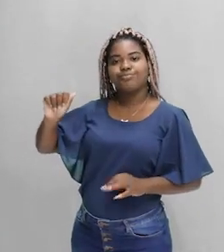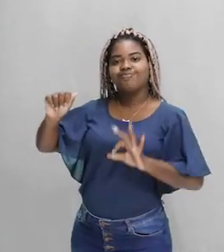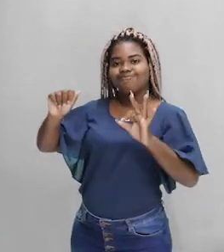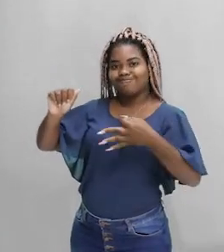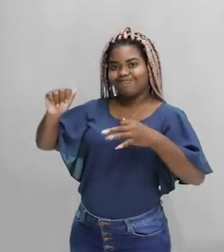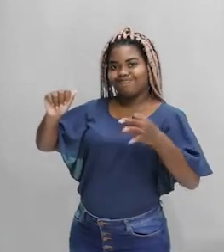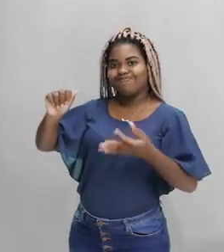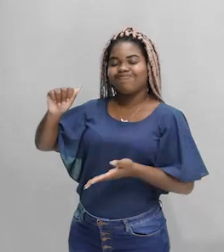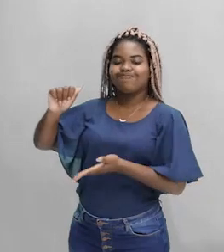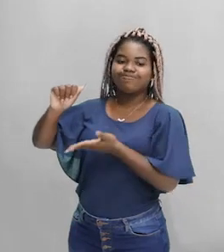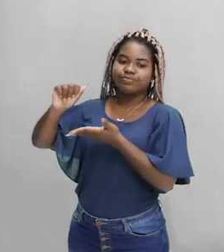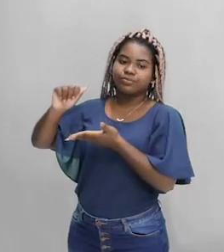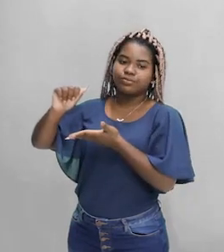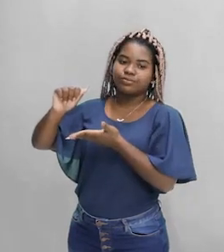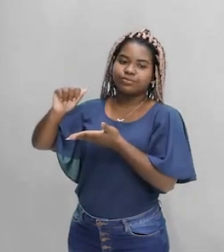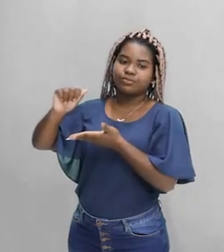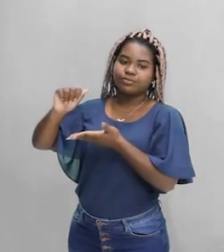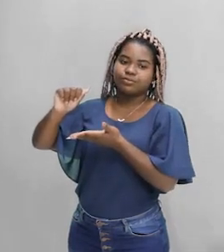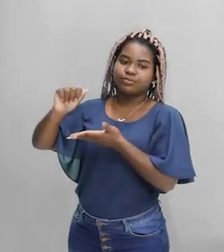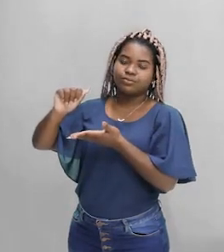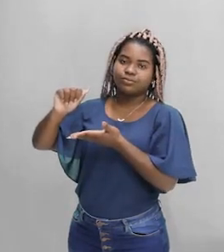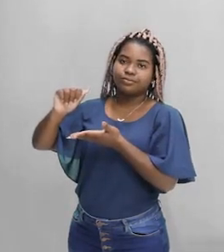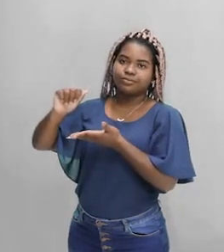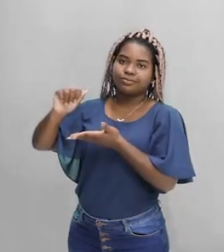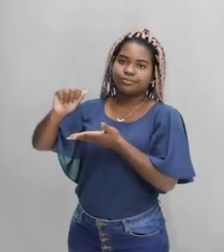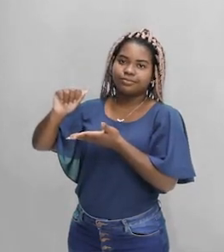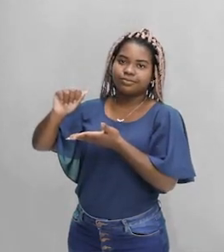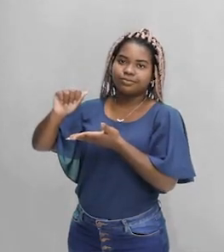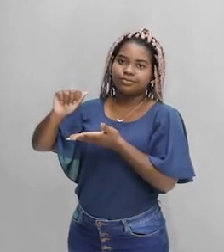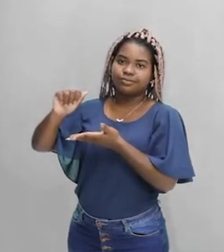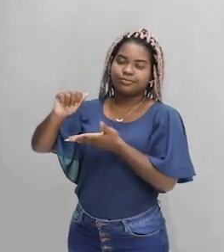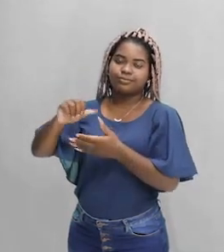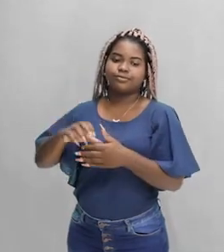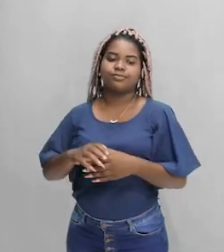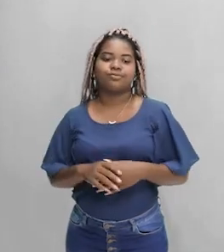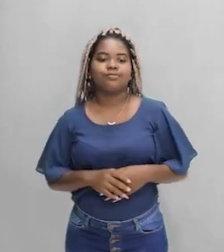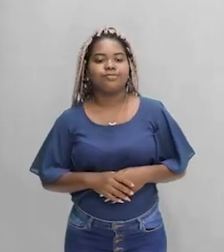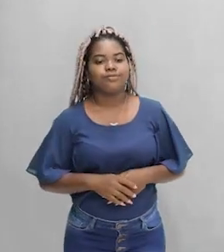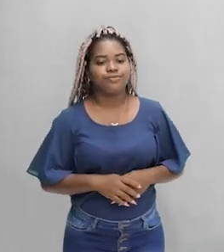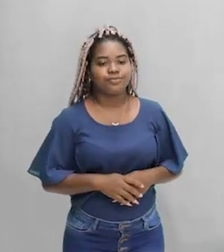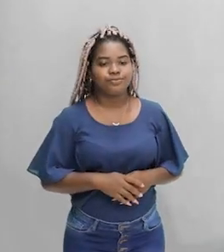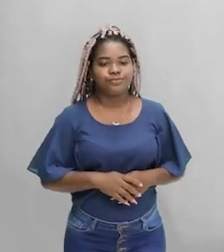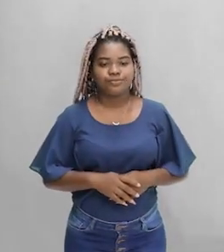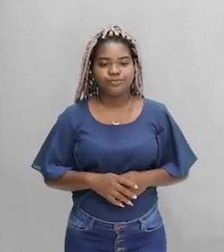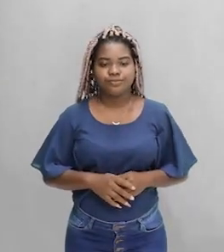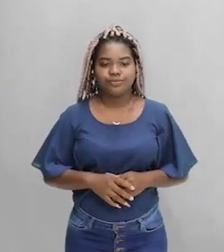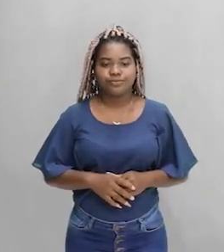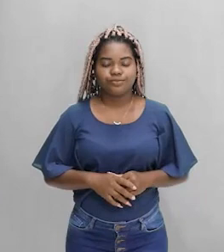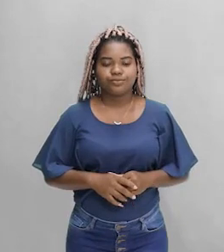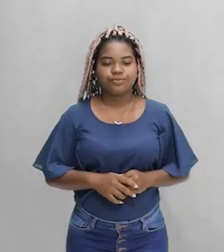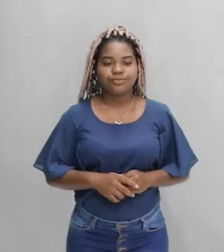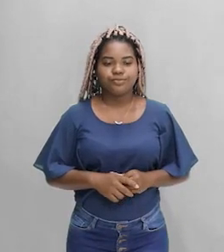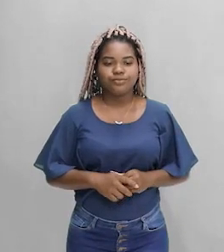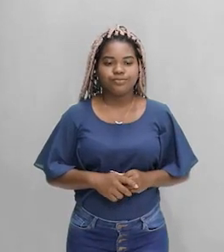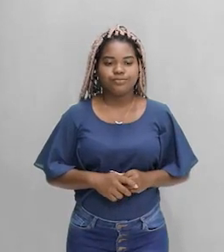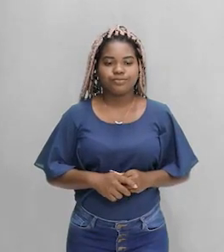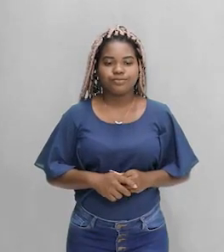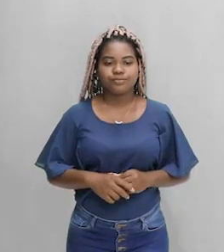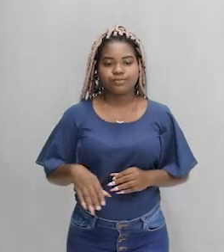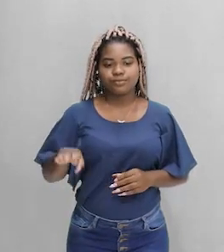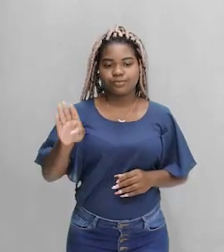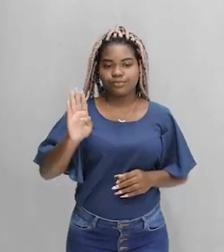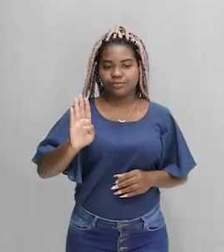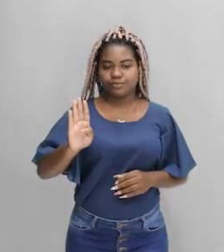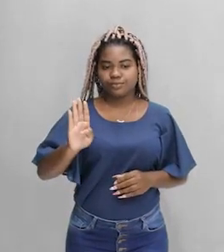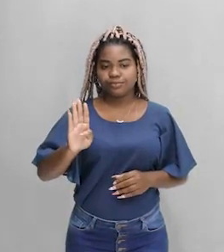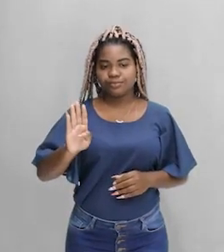está certinha, corresponde, a escrita dela corresponde à lei de formação de uma função exponencial. Guarda isso aí.